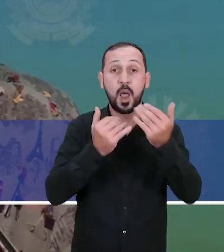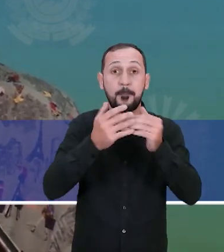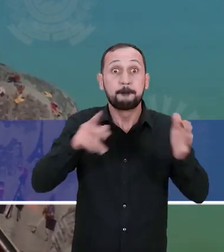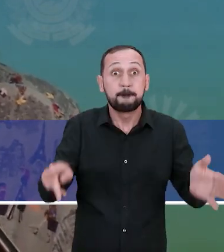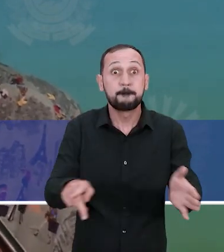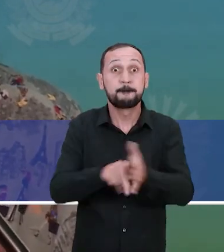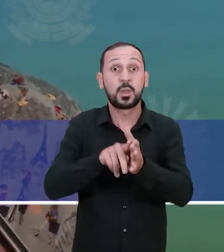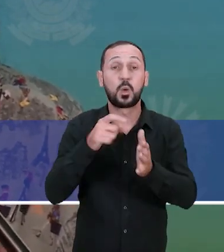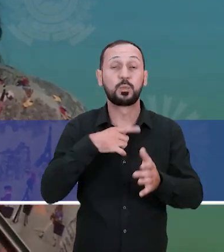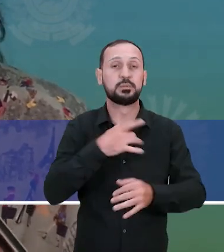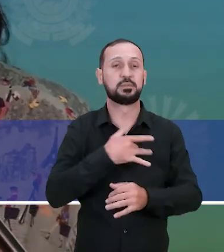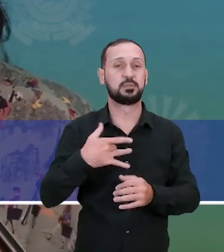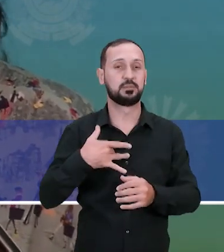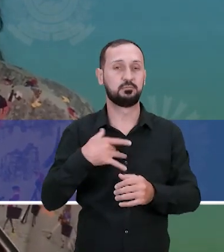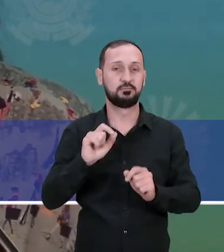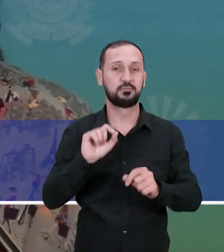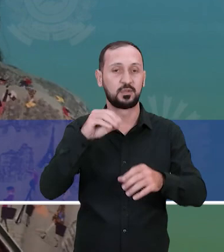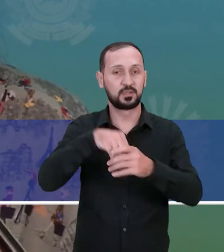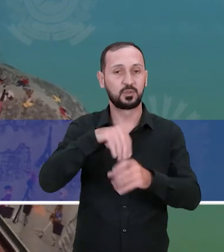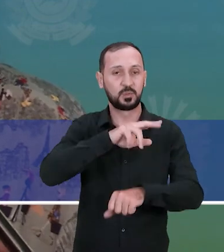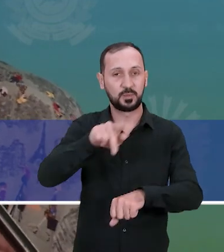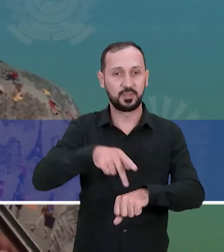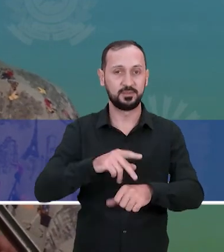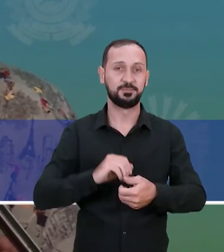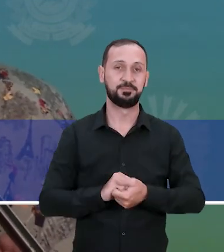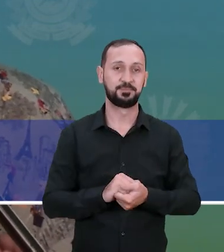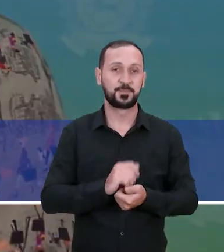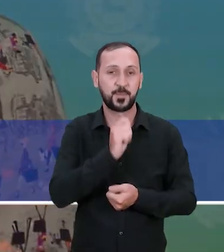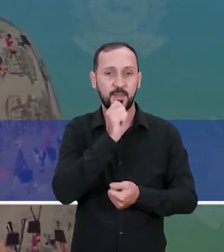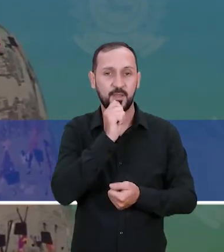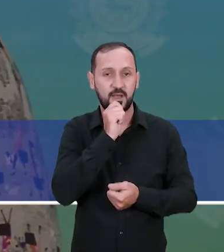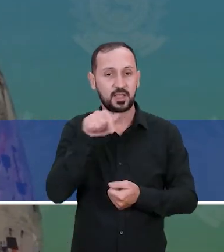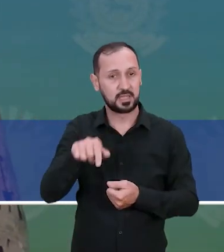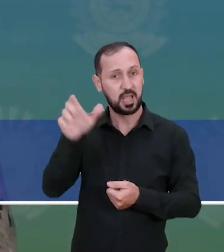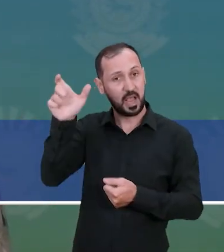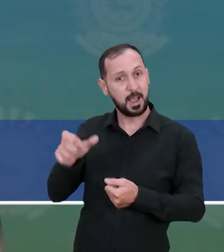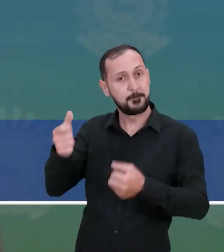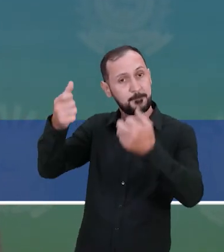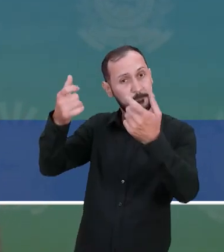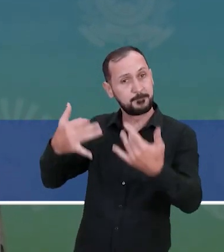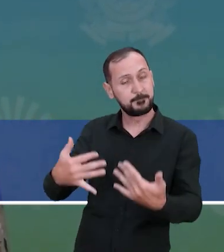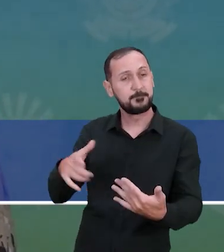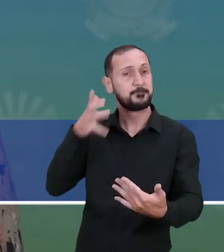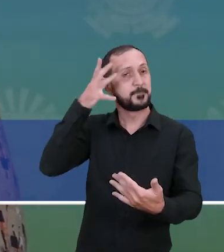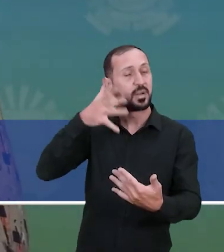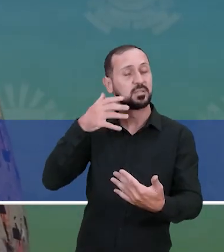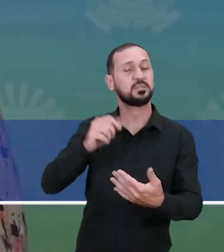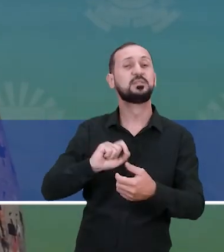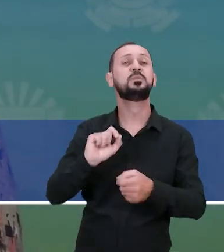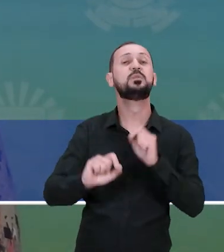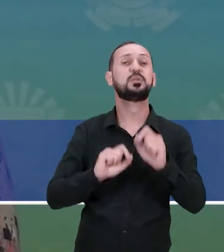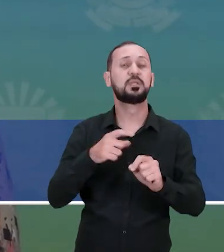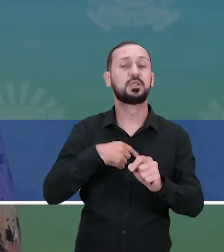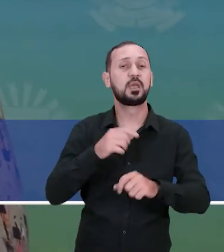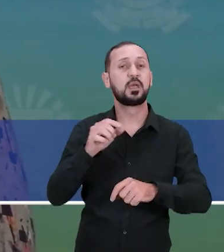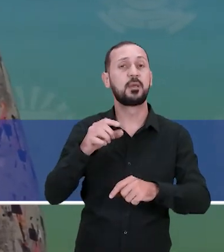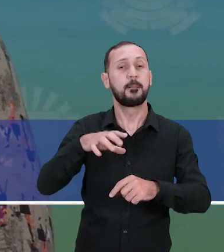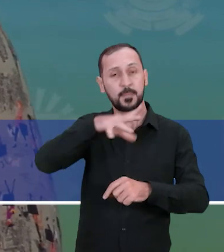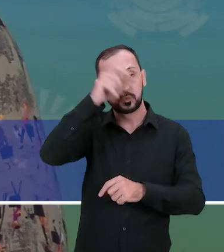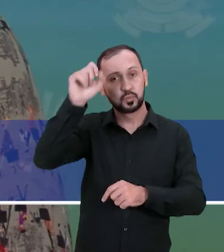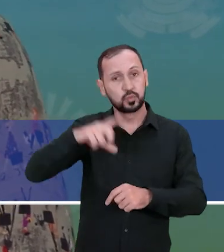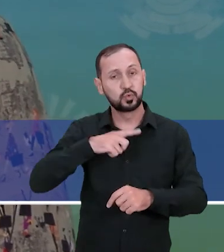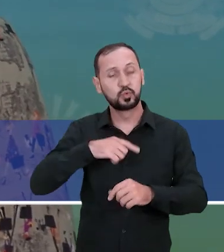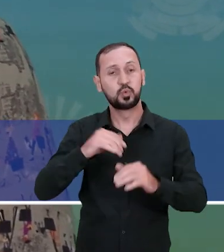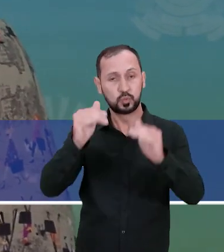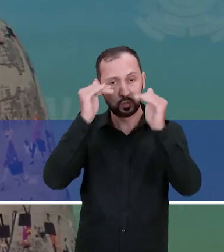da alimentação adequada e saudável e da segurança alimentar no nosso país. Ainda segundo a palestrante, Mato Grosso do Sul vem cumprindo